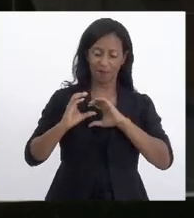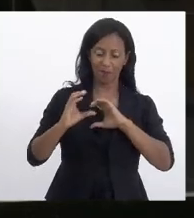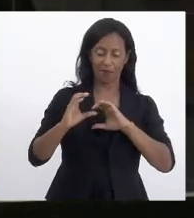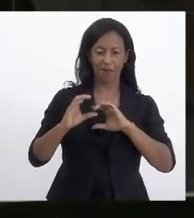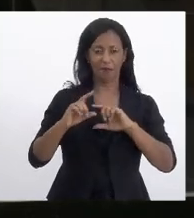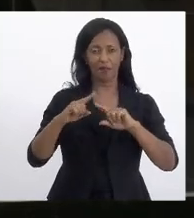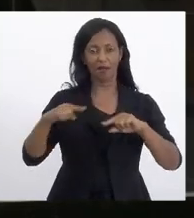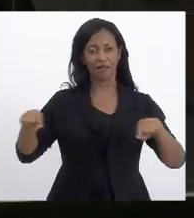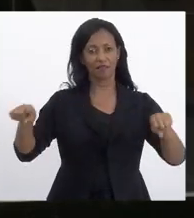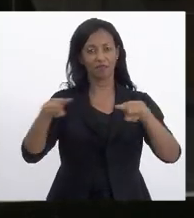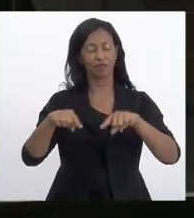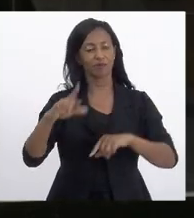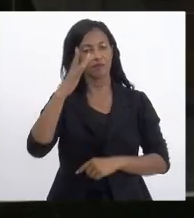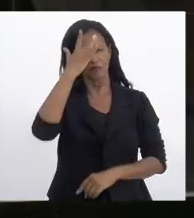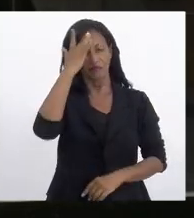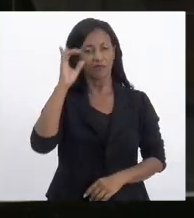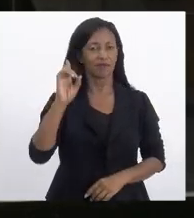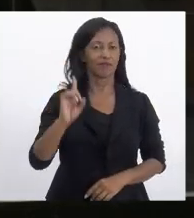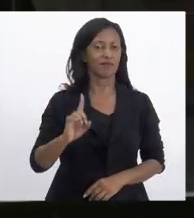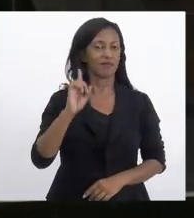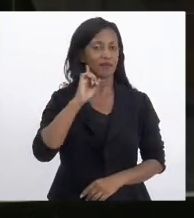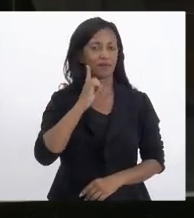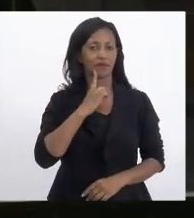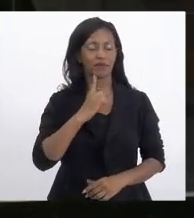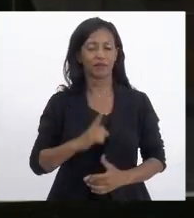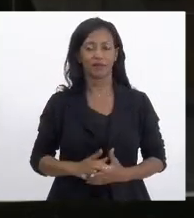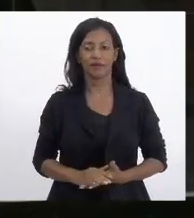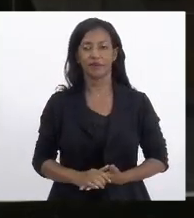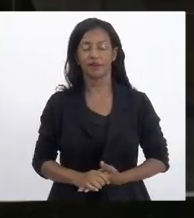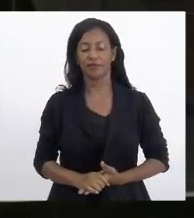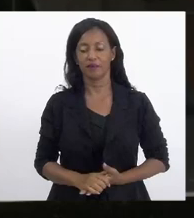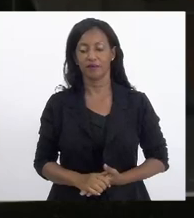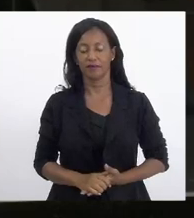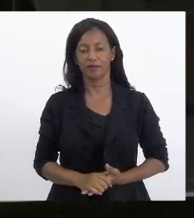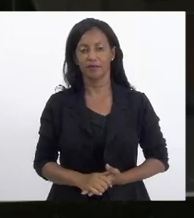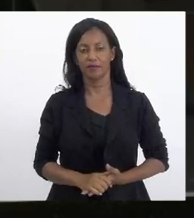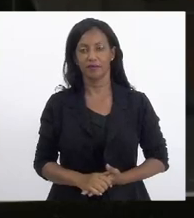aos deficientes auditivos.